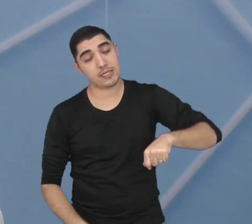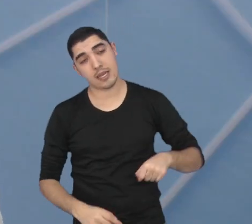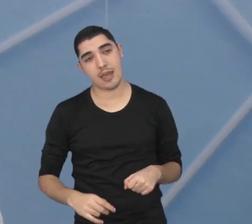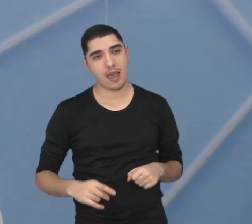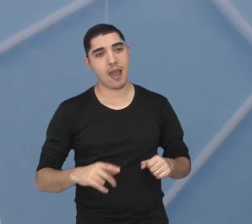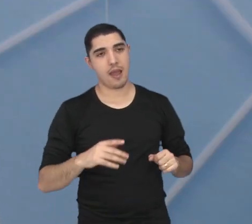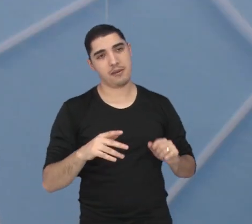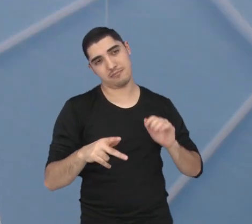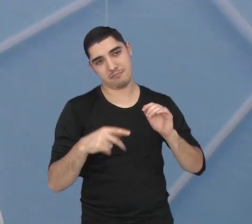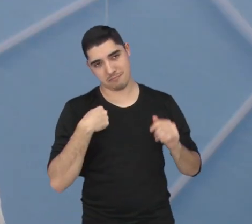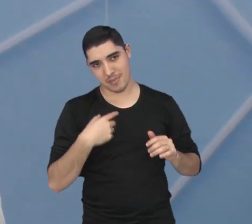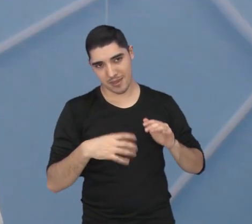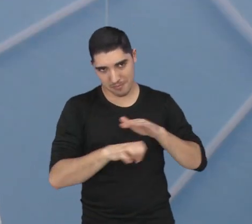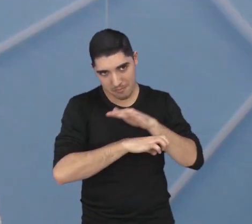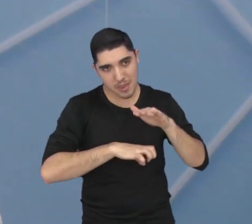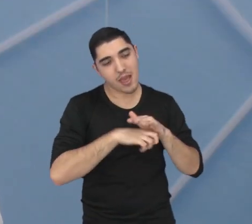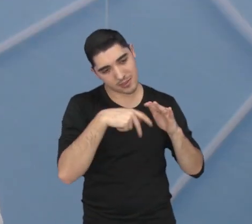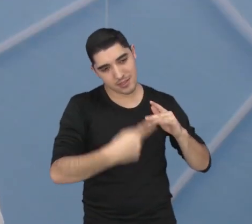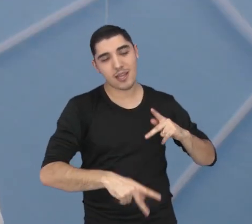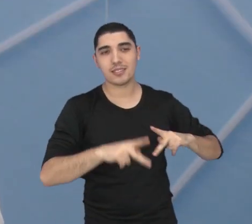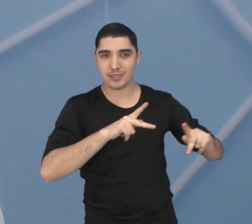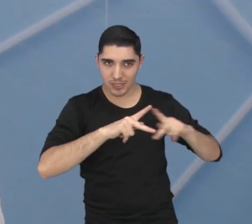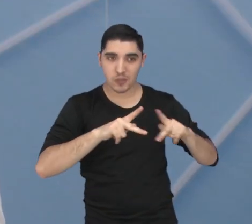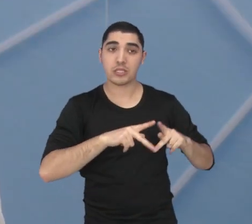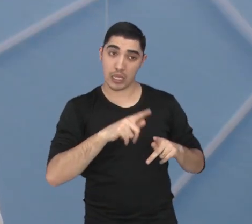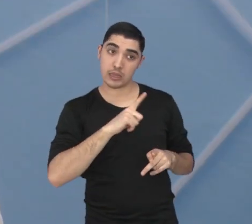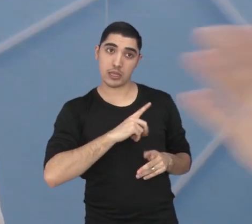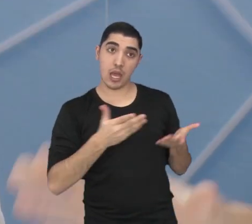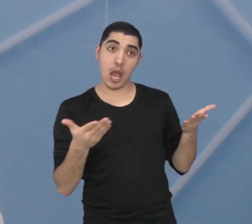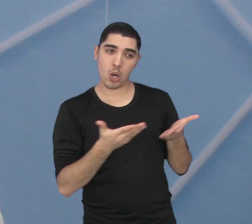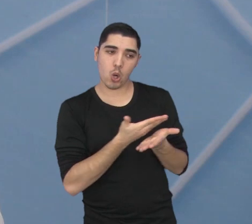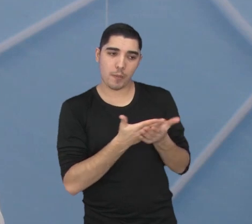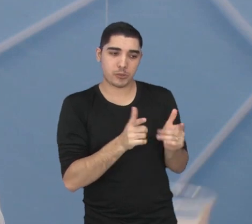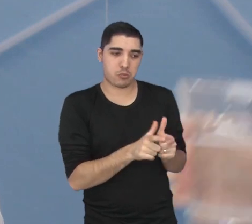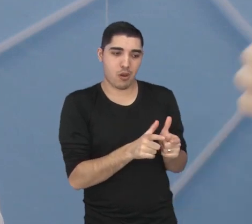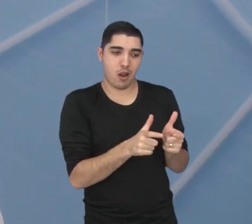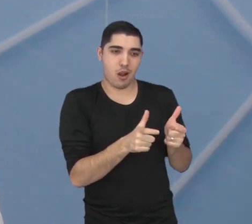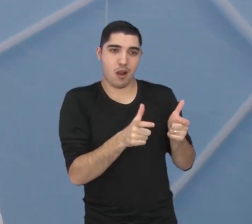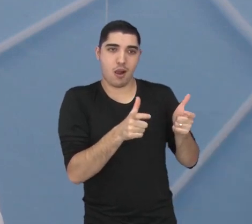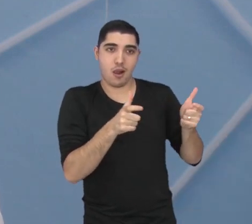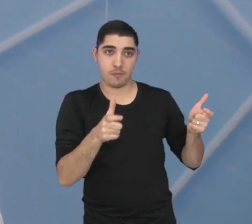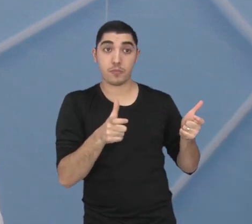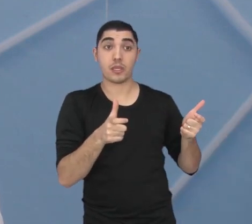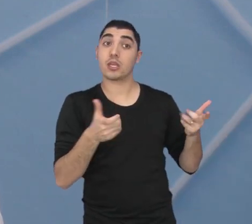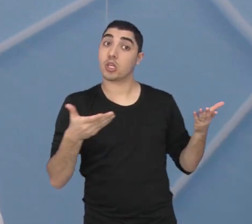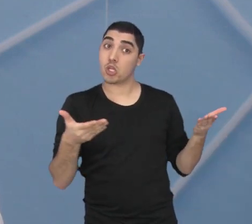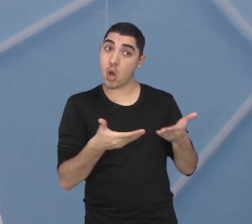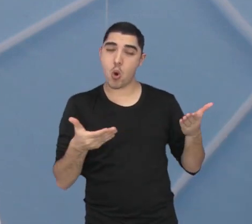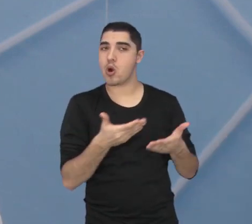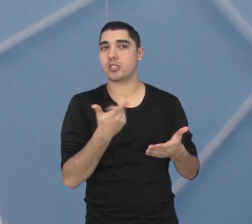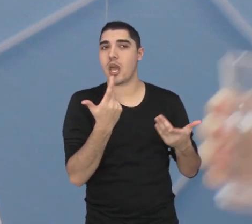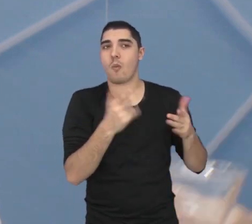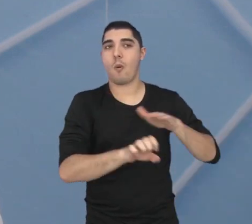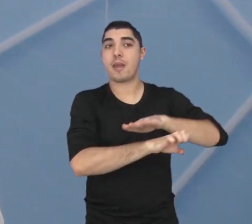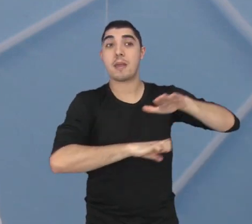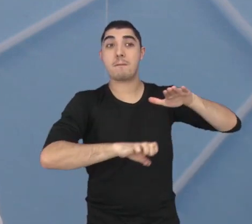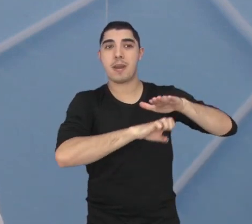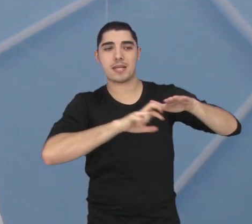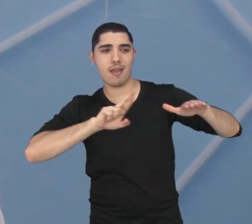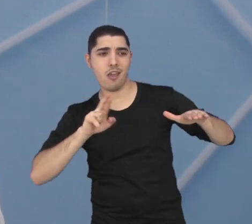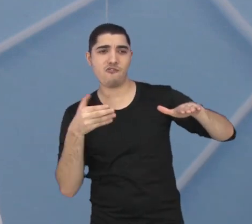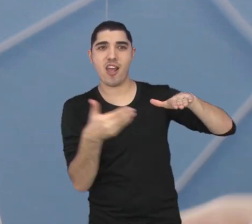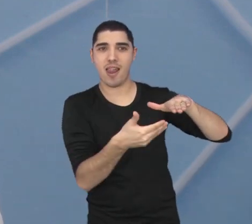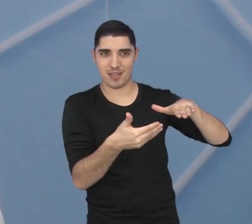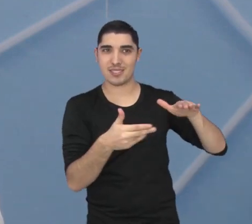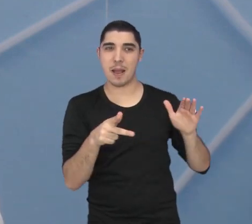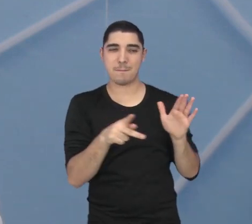empresa ela é de São José dos Campos, nasceu aqui e tem crescido, né, ao longo dos anos e de fato ela é hoje uma referência nesse cenário